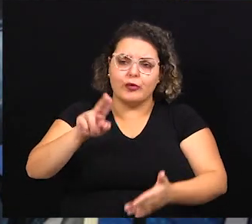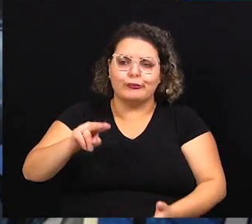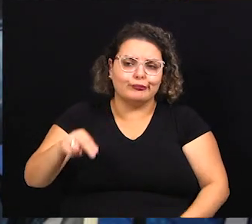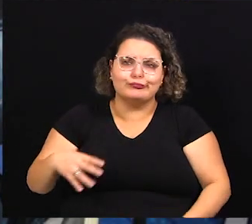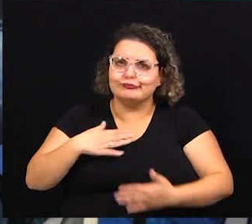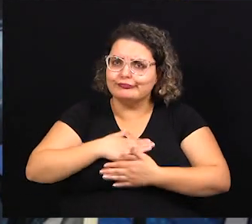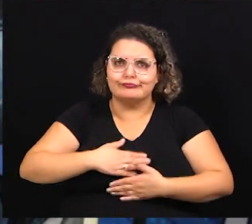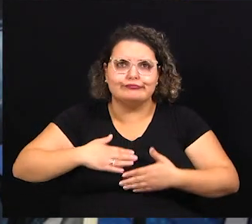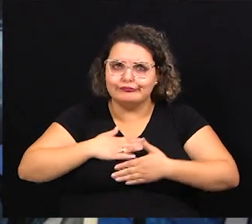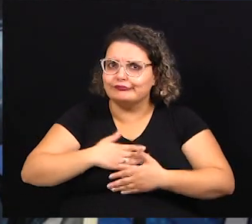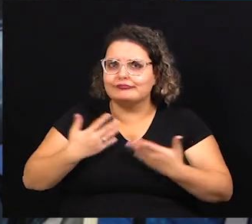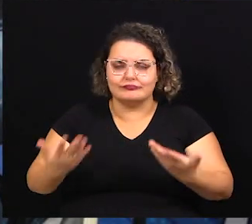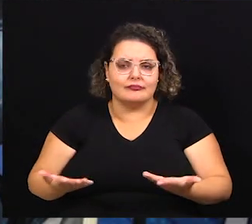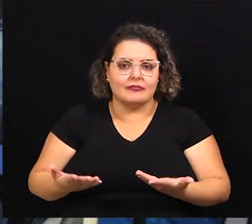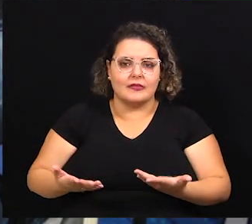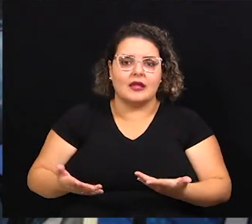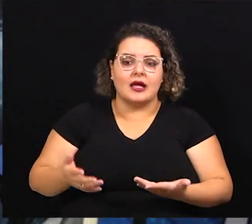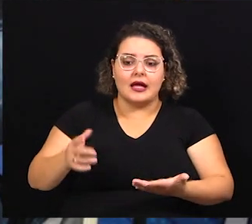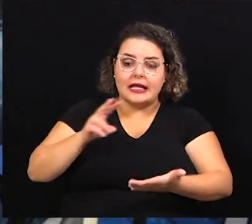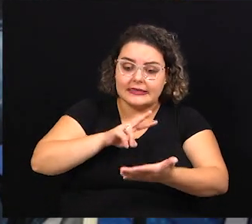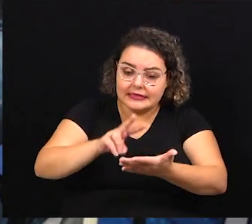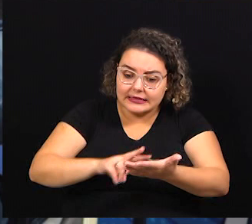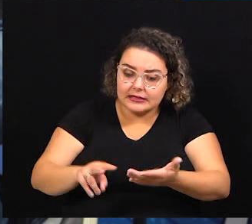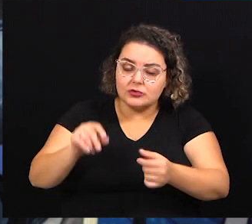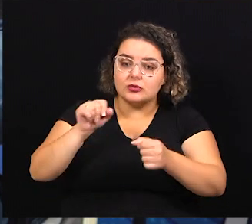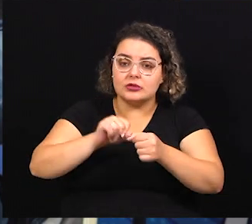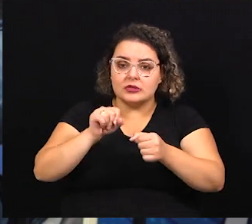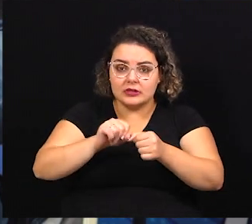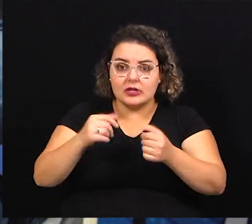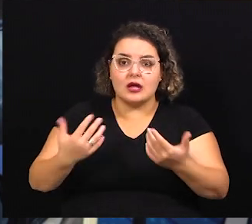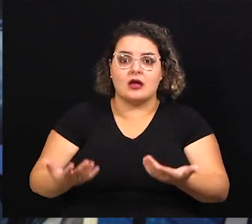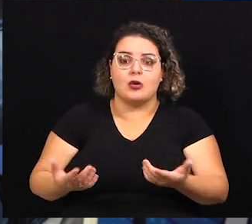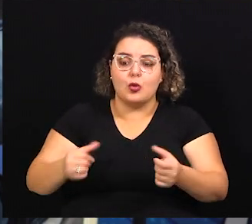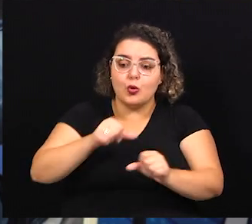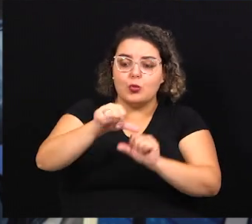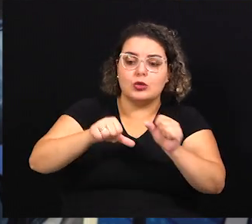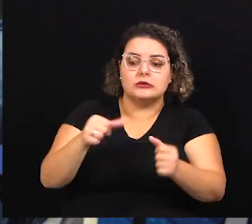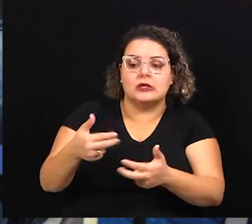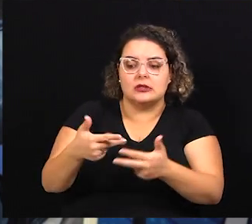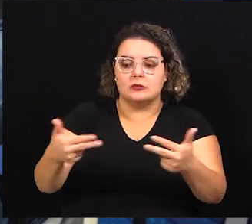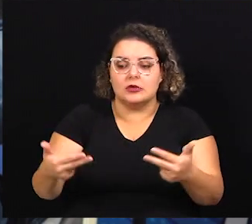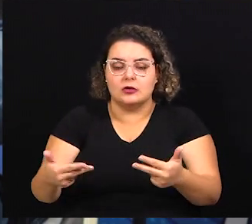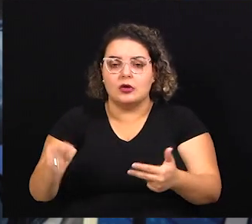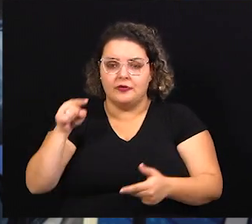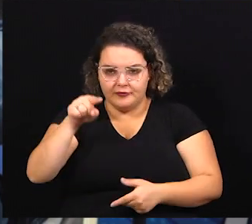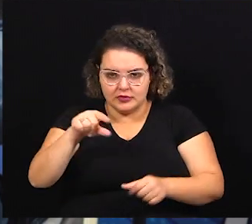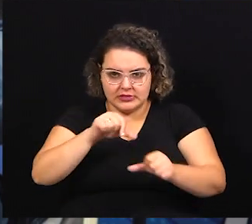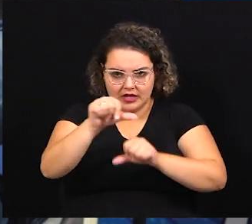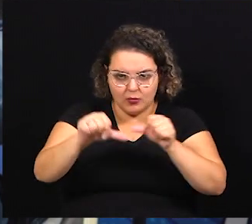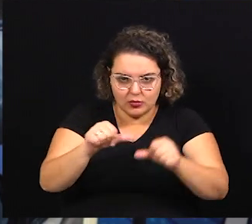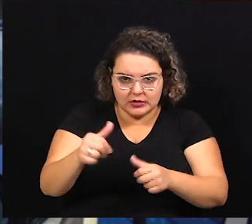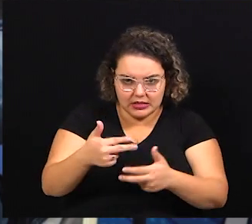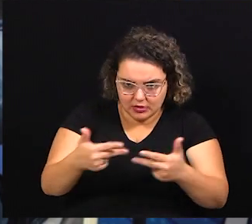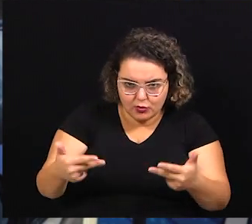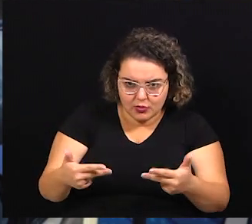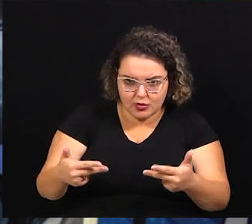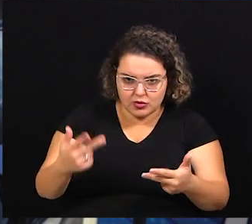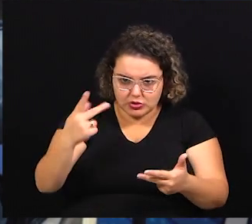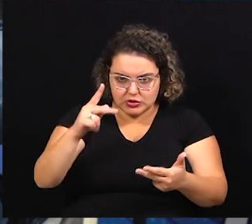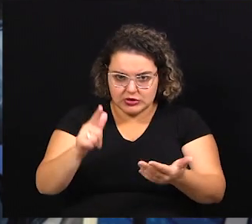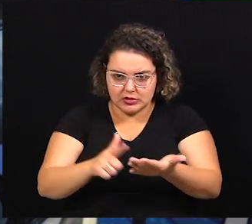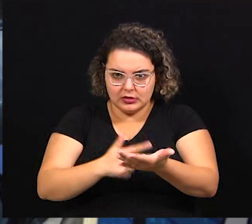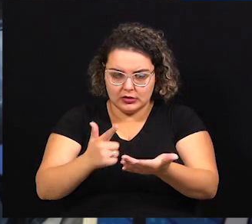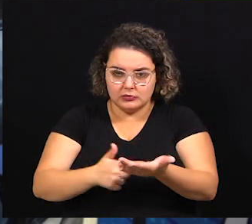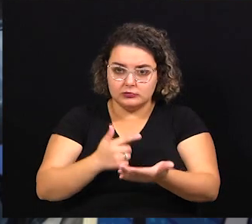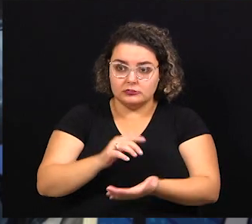o escritor nunca está satisfeito. A cada leitura que ele faz, ele mudaria alguma coisa. Você mudaria